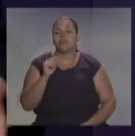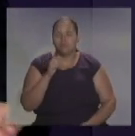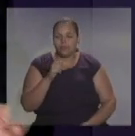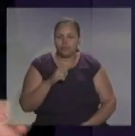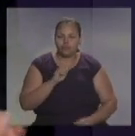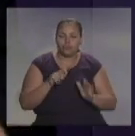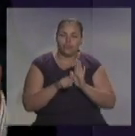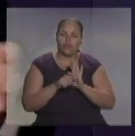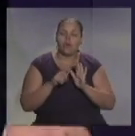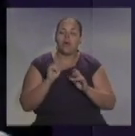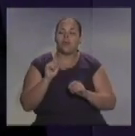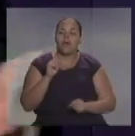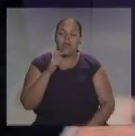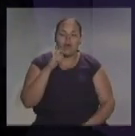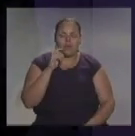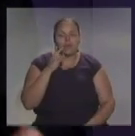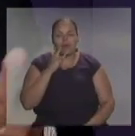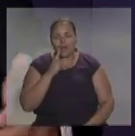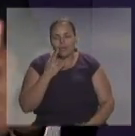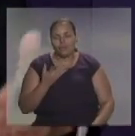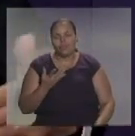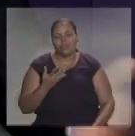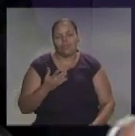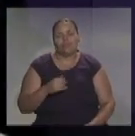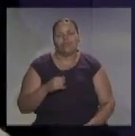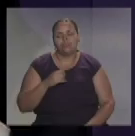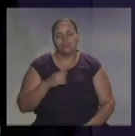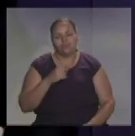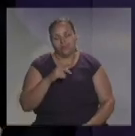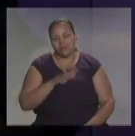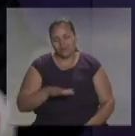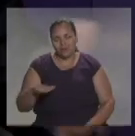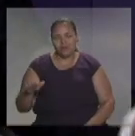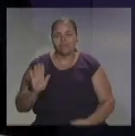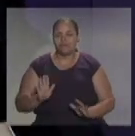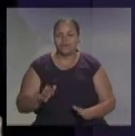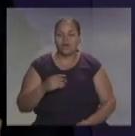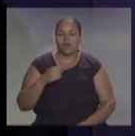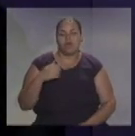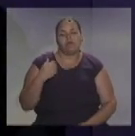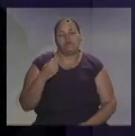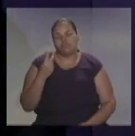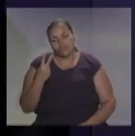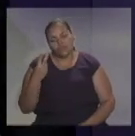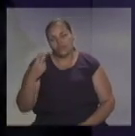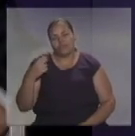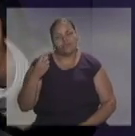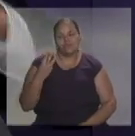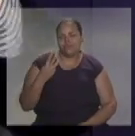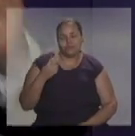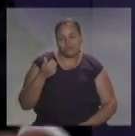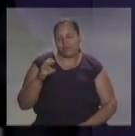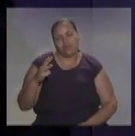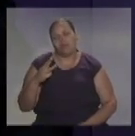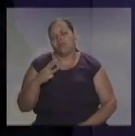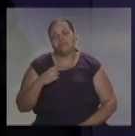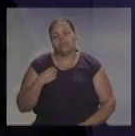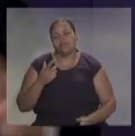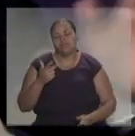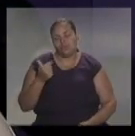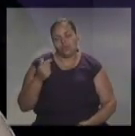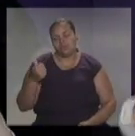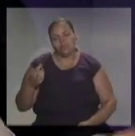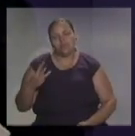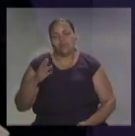muito cedo na vida das crianças, com 10, 11, 12 anos, crianças já têm acesso. Né? Nós vimos aí, por exemplo, festas que a